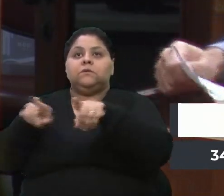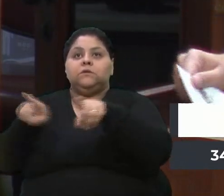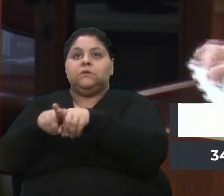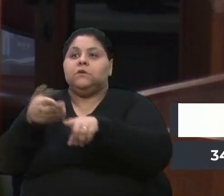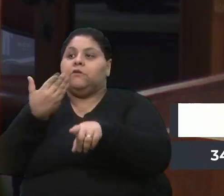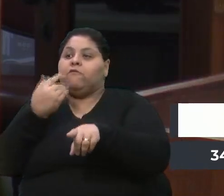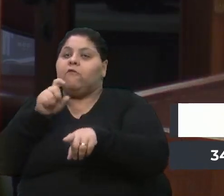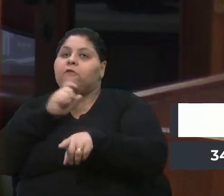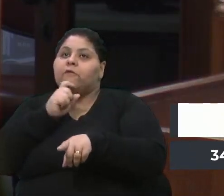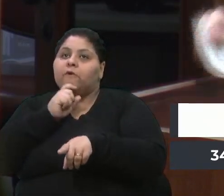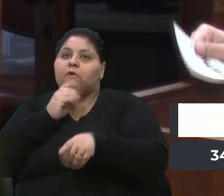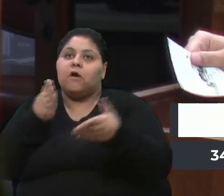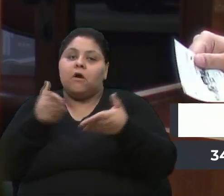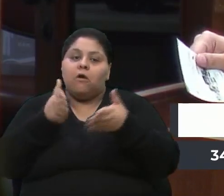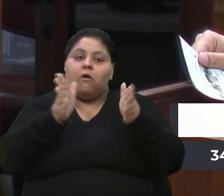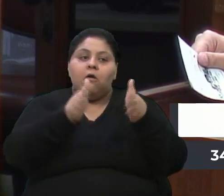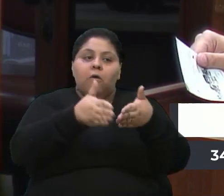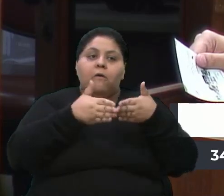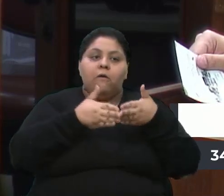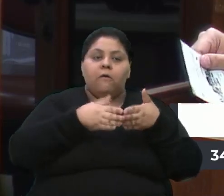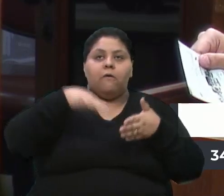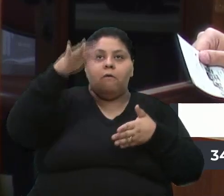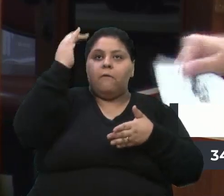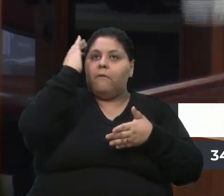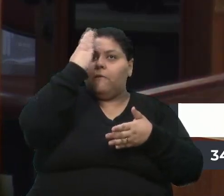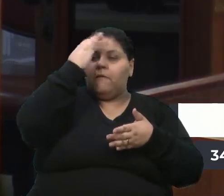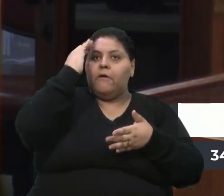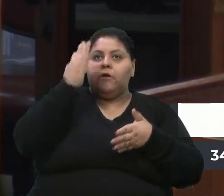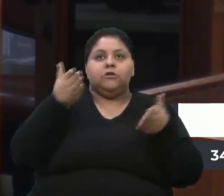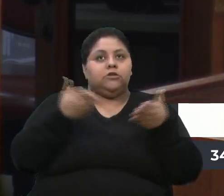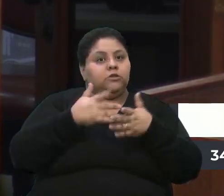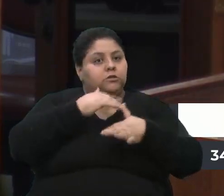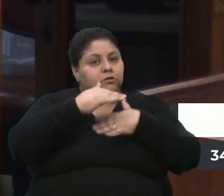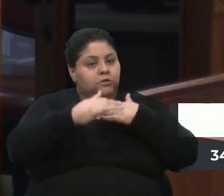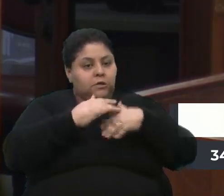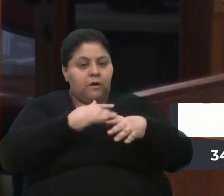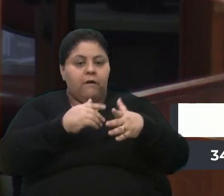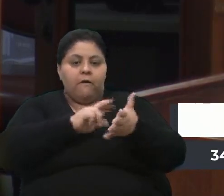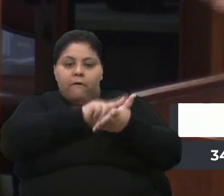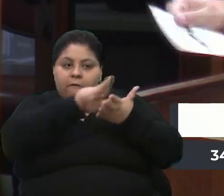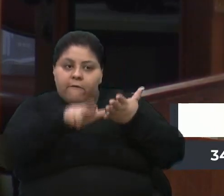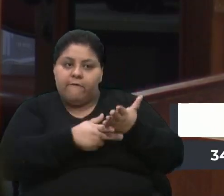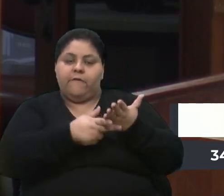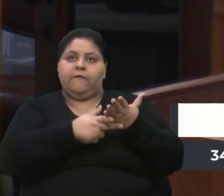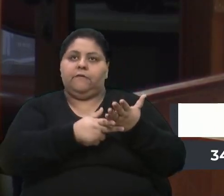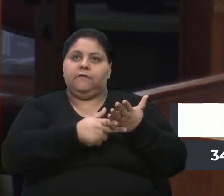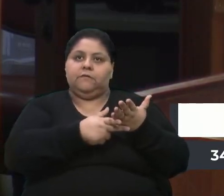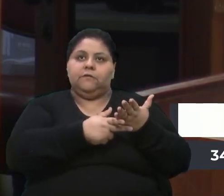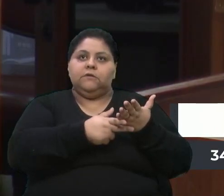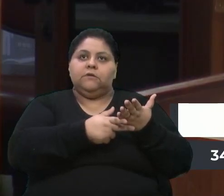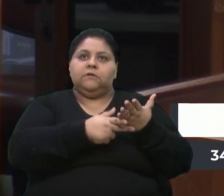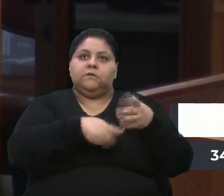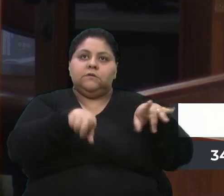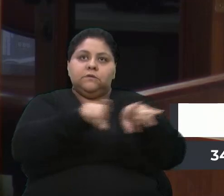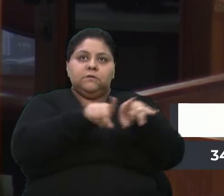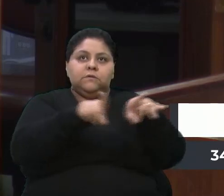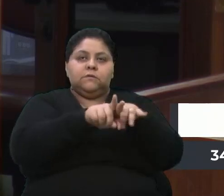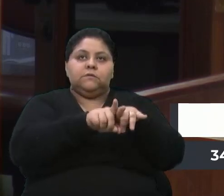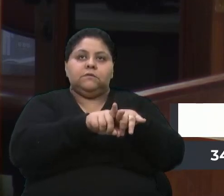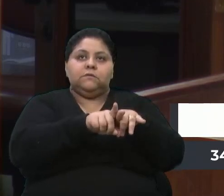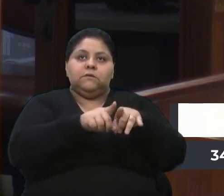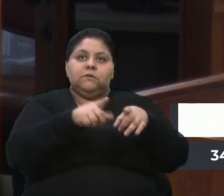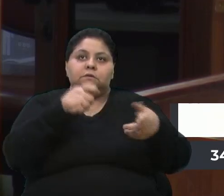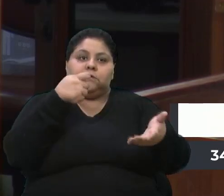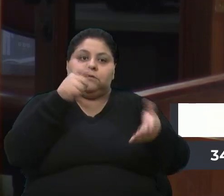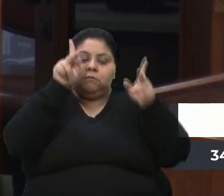Adiló. Já conversamos várias vezes sobre isso. Não adianta nós termos pessoas habilitadas tecnicamente